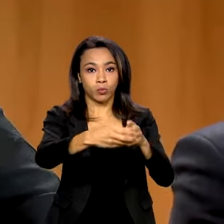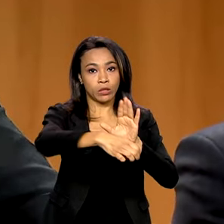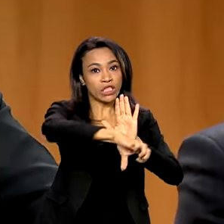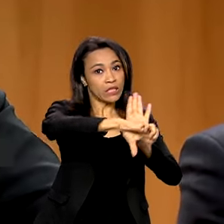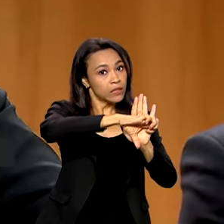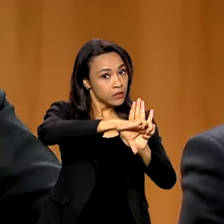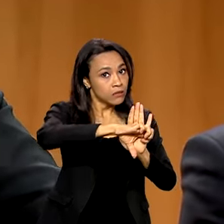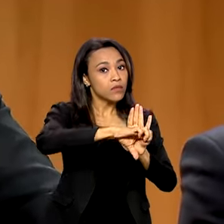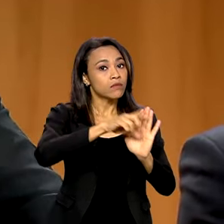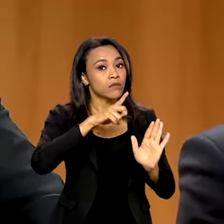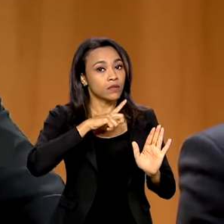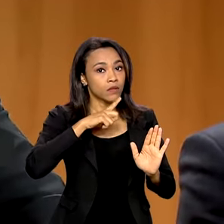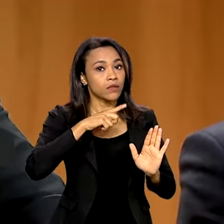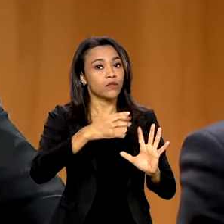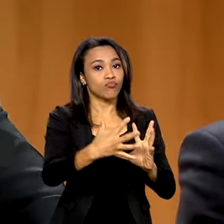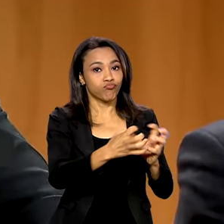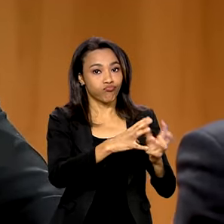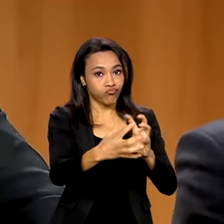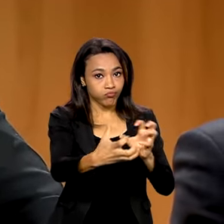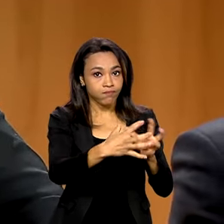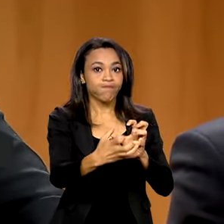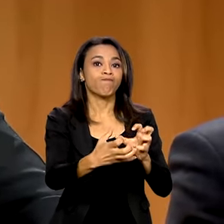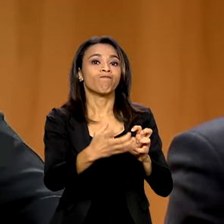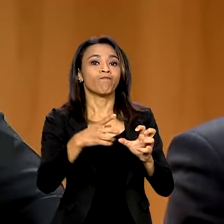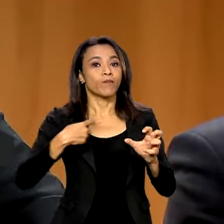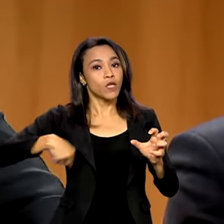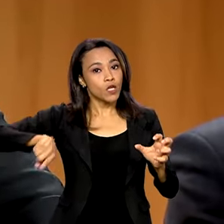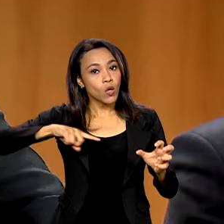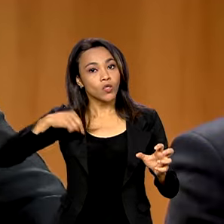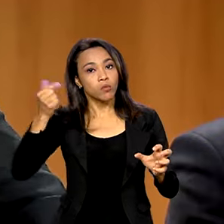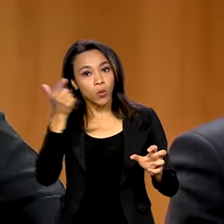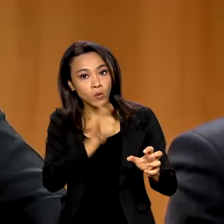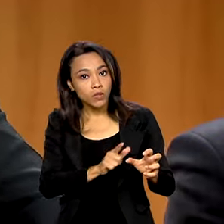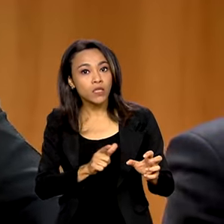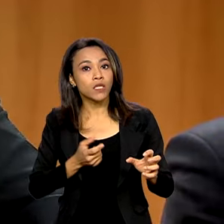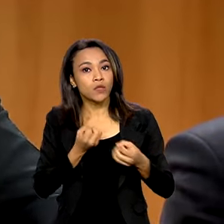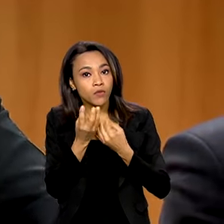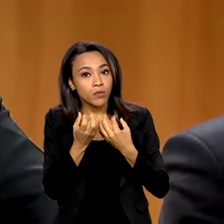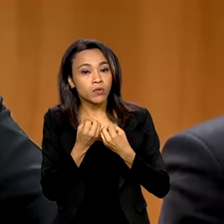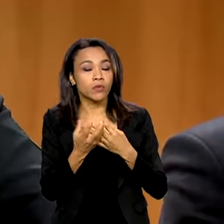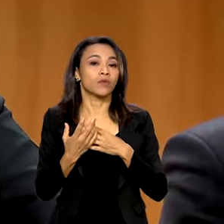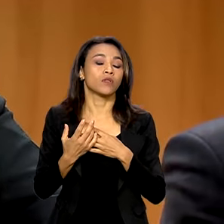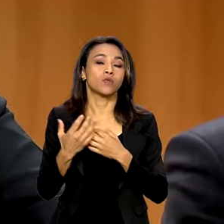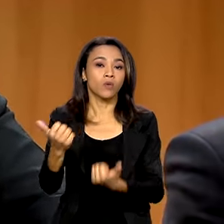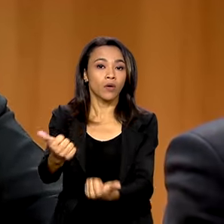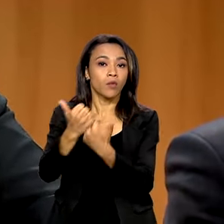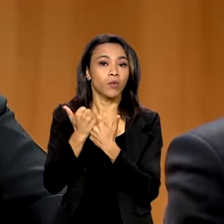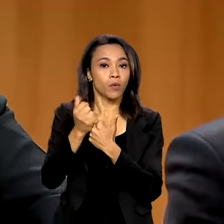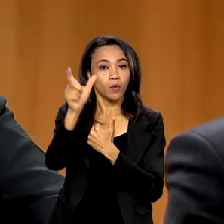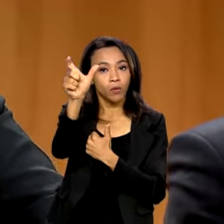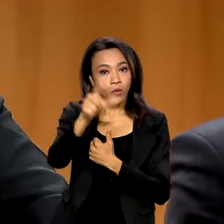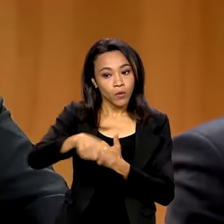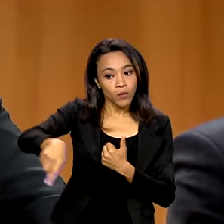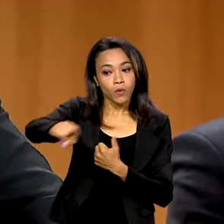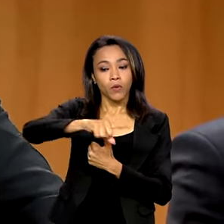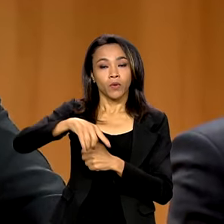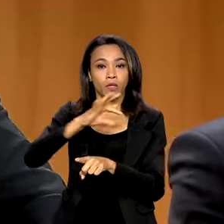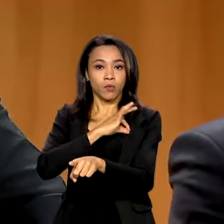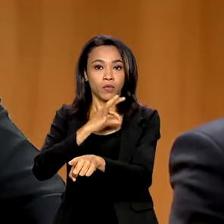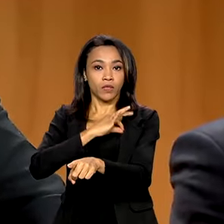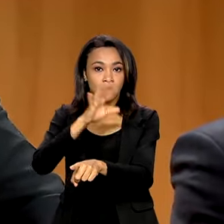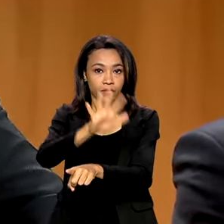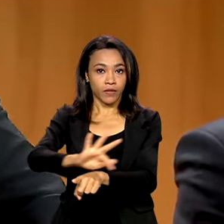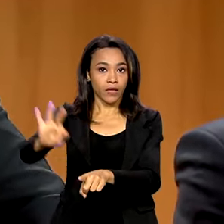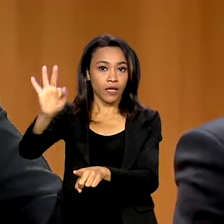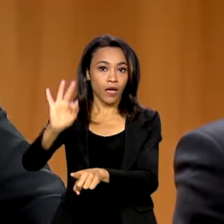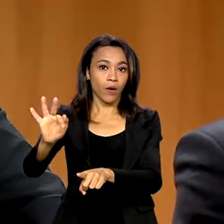estamos hoje avançando, por intermédio da Polícia Penal Federal, na transferência de presos